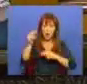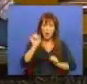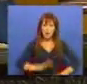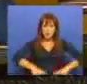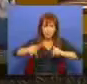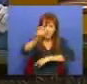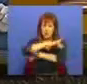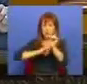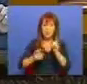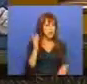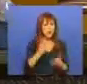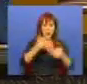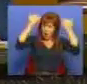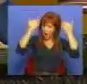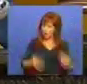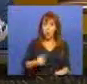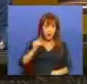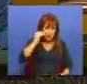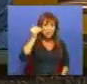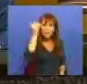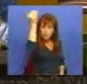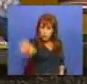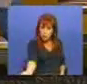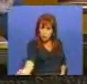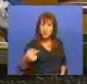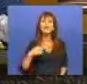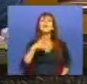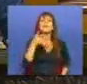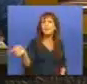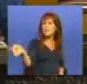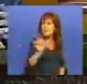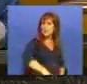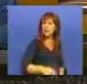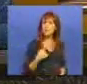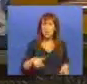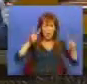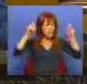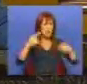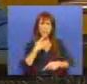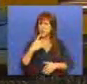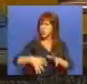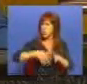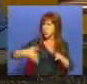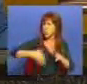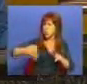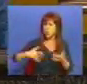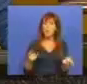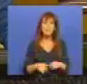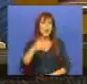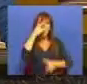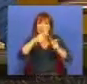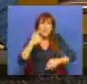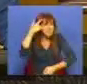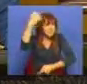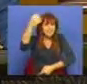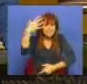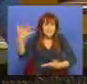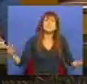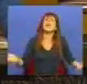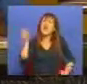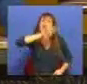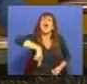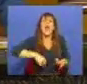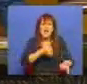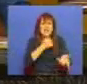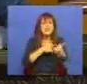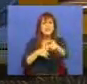europeia não é para hoje, é para o futuro. Dirão ainda que o assunto é muito complicado, o povo não compreende. Quem é que